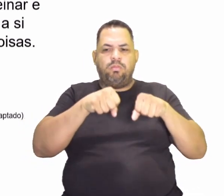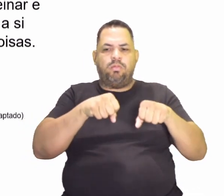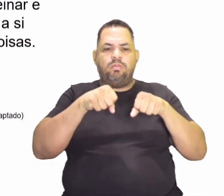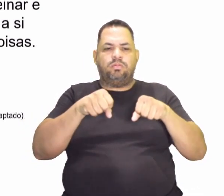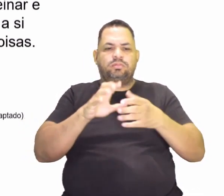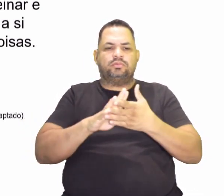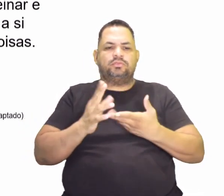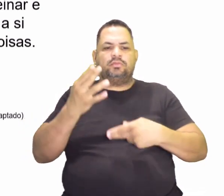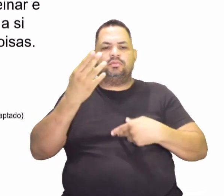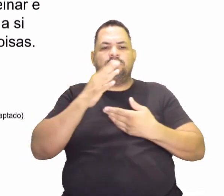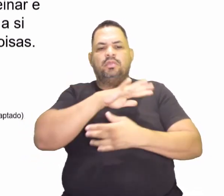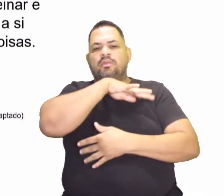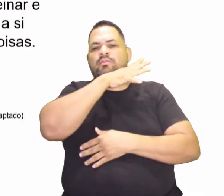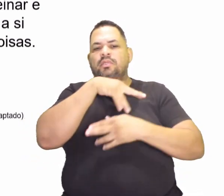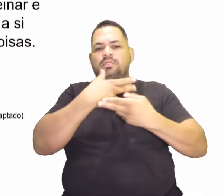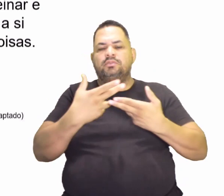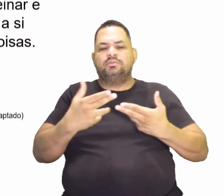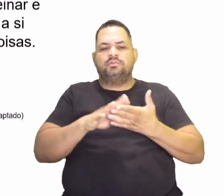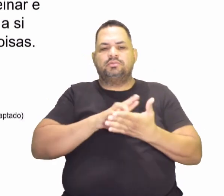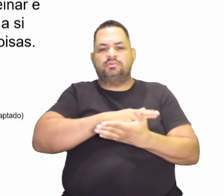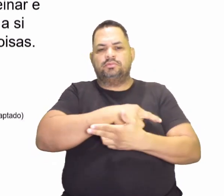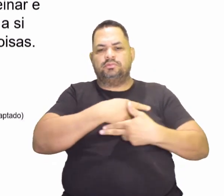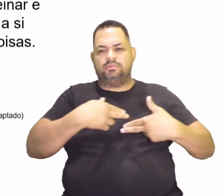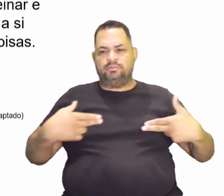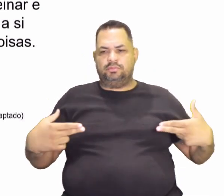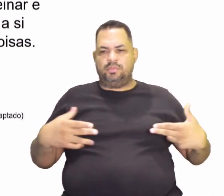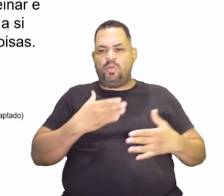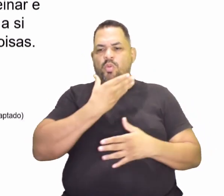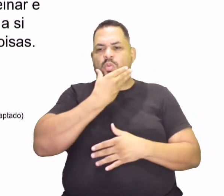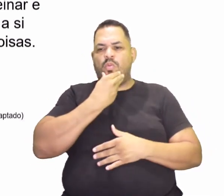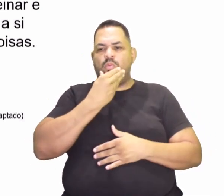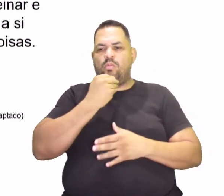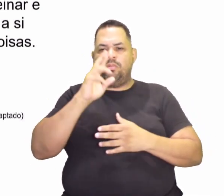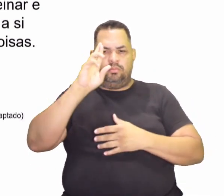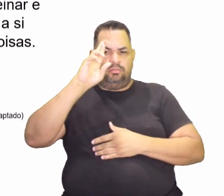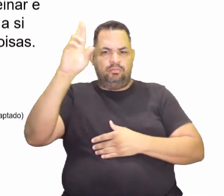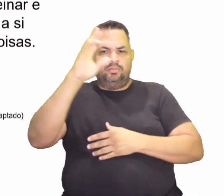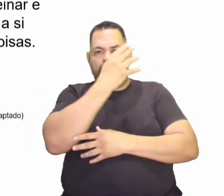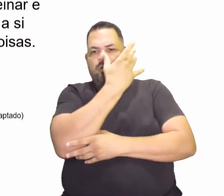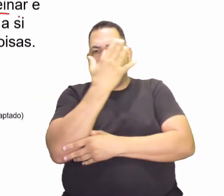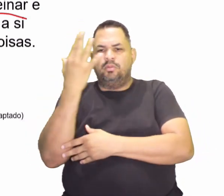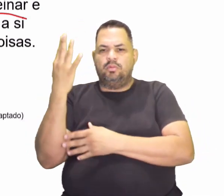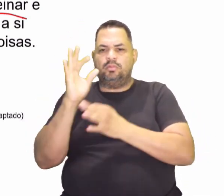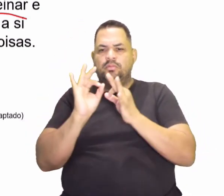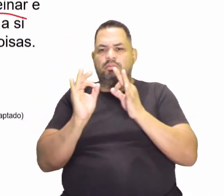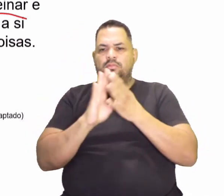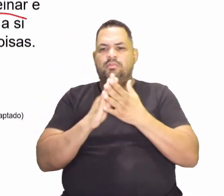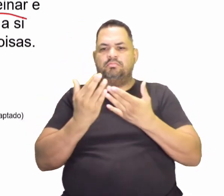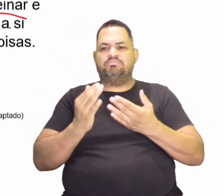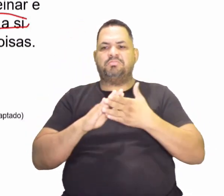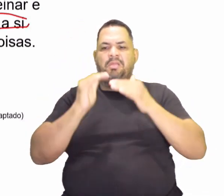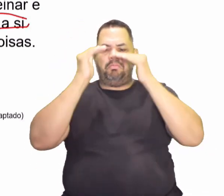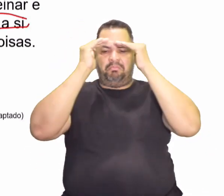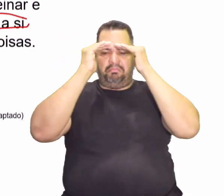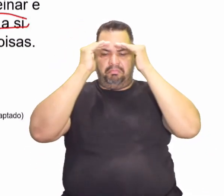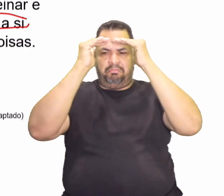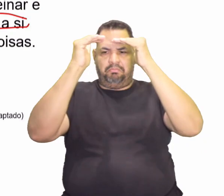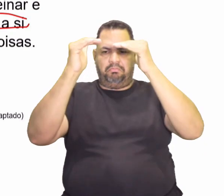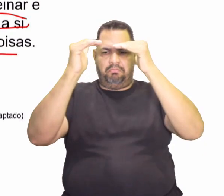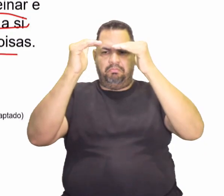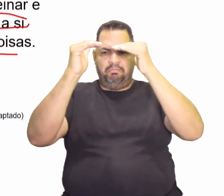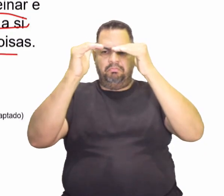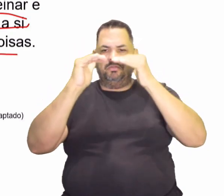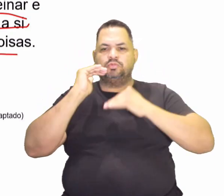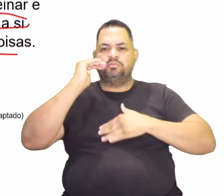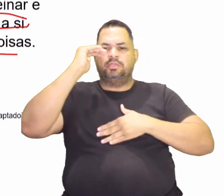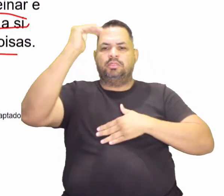Os animais para puxar. O homem é o senhor da natureza, senhor que deve reinar, subjugar si